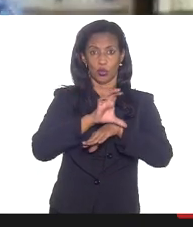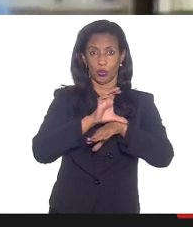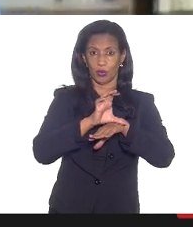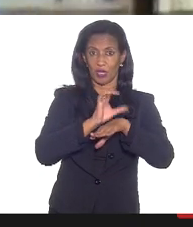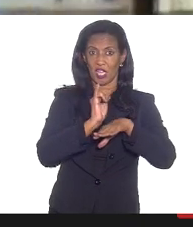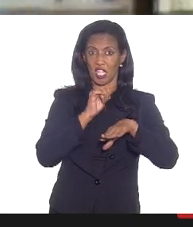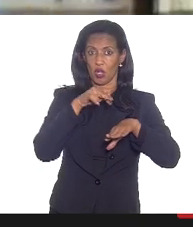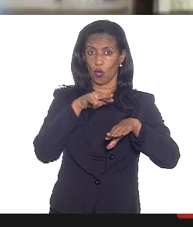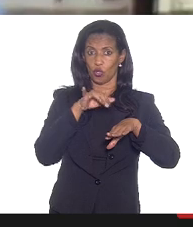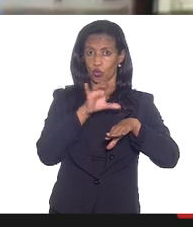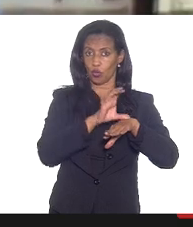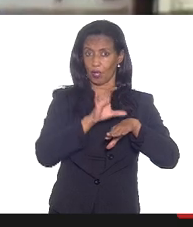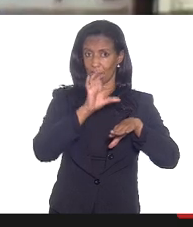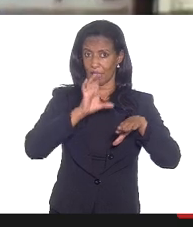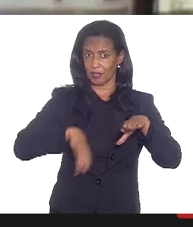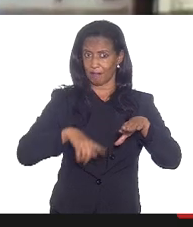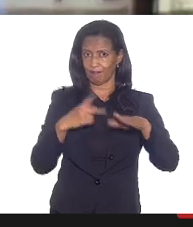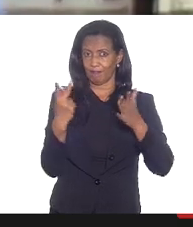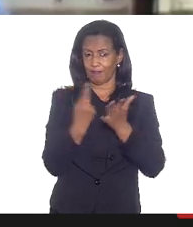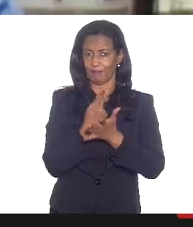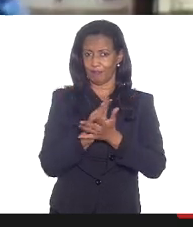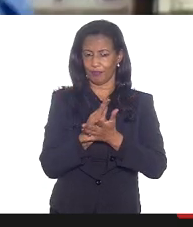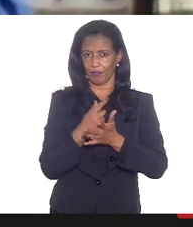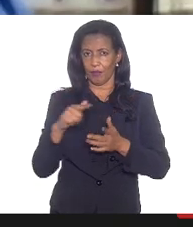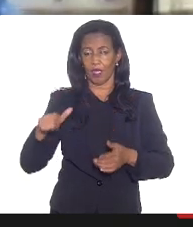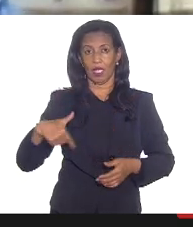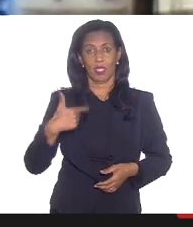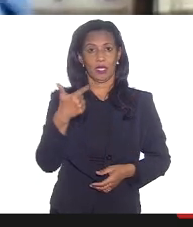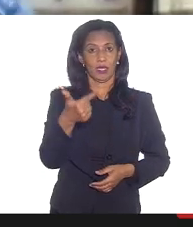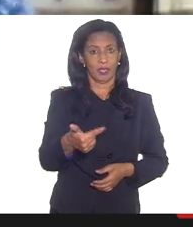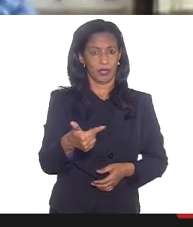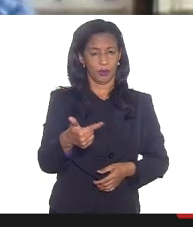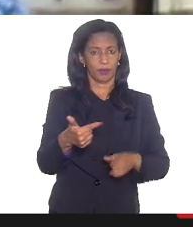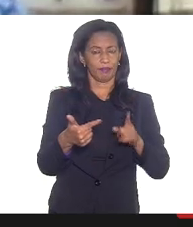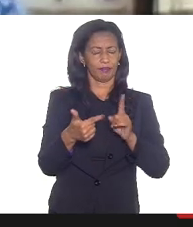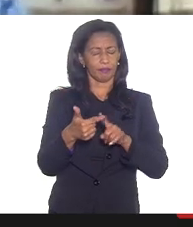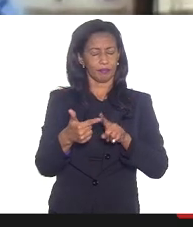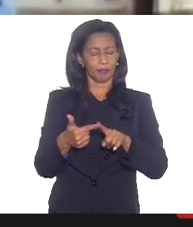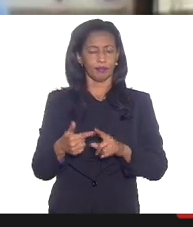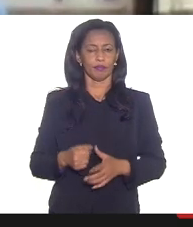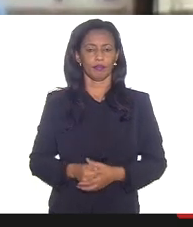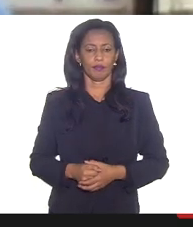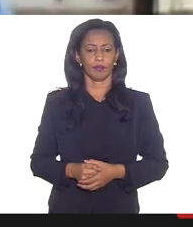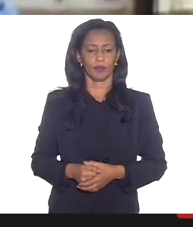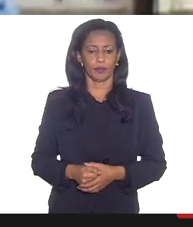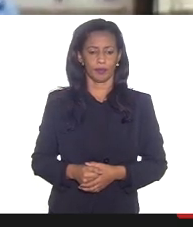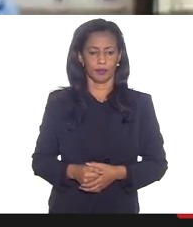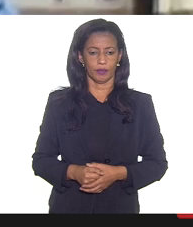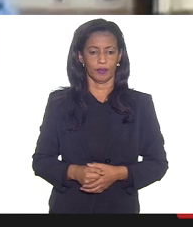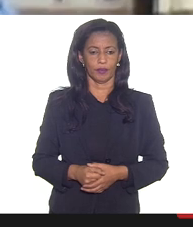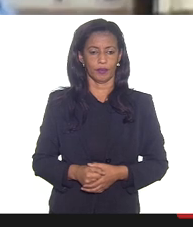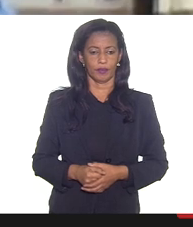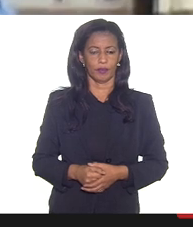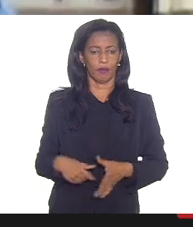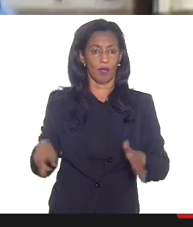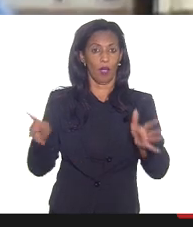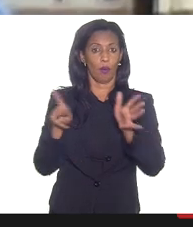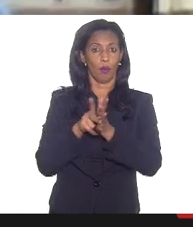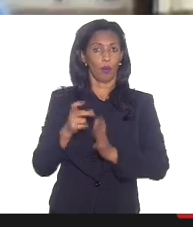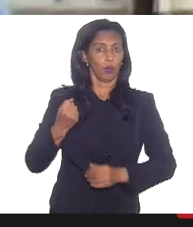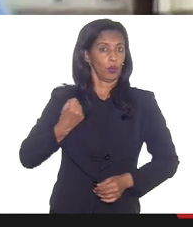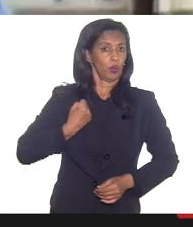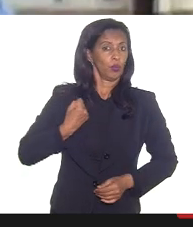inconstitucionalidade da lei. A segunda questão que pode ser levantada é com relação aos próprios